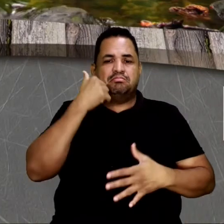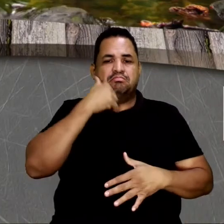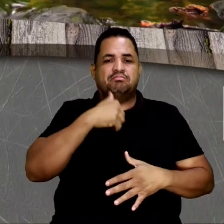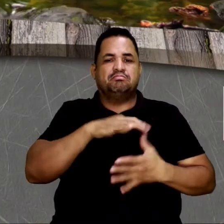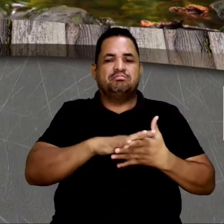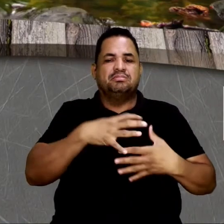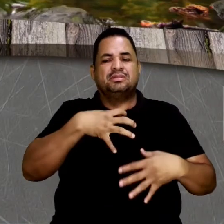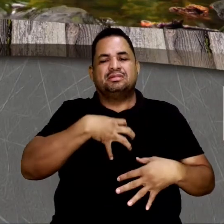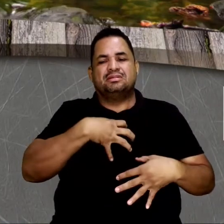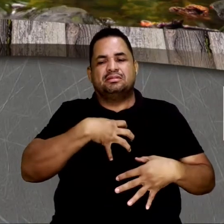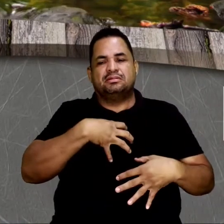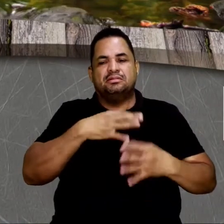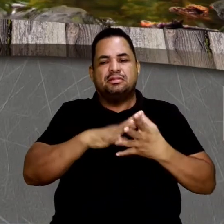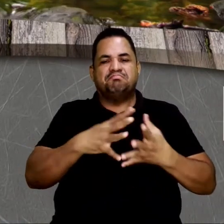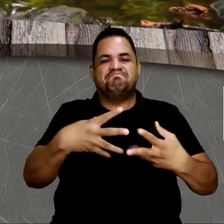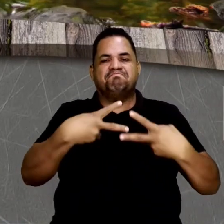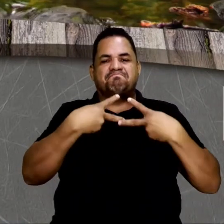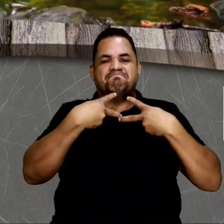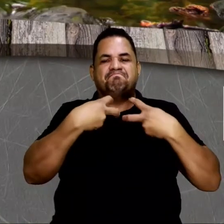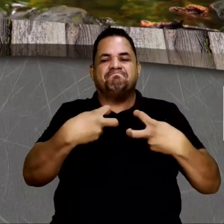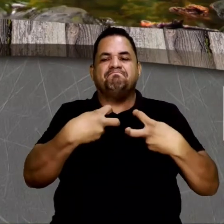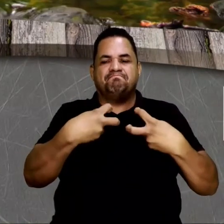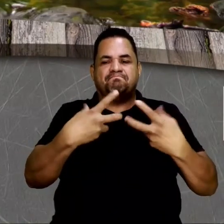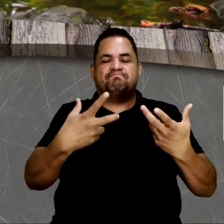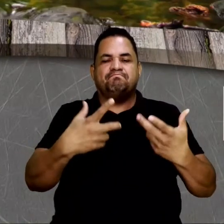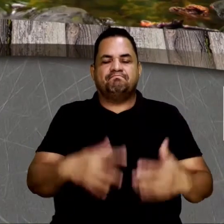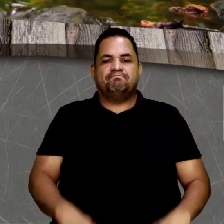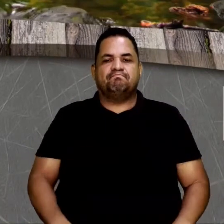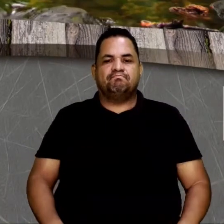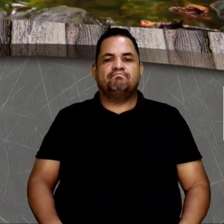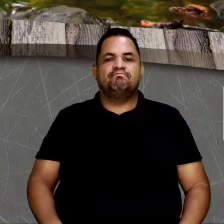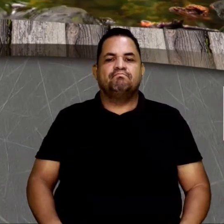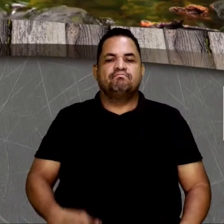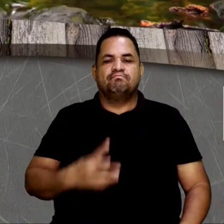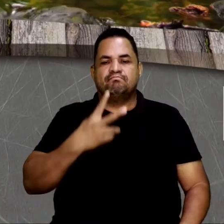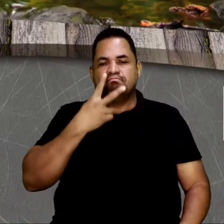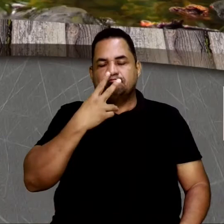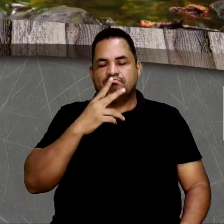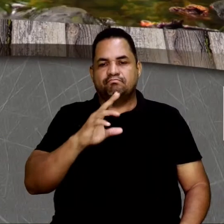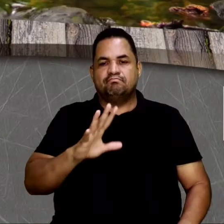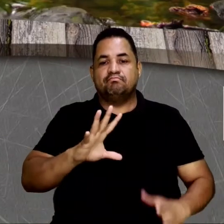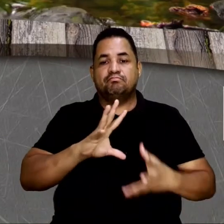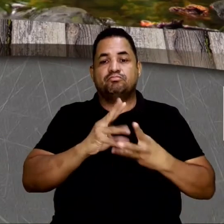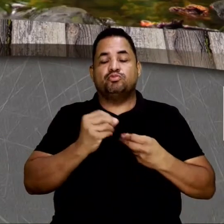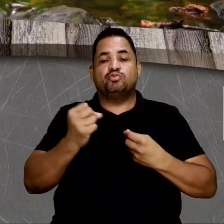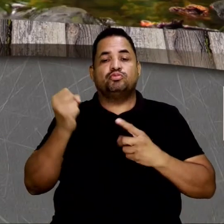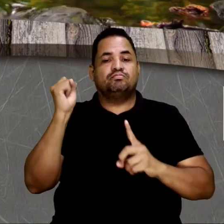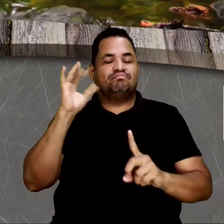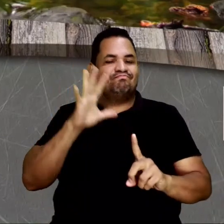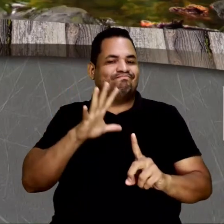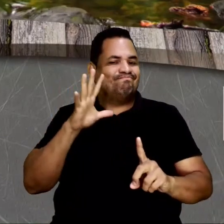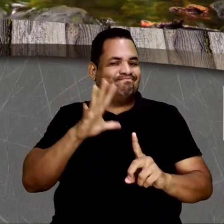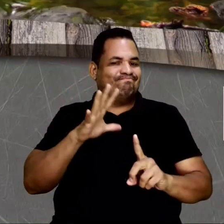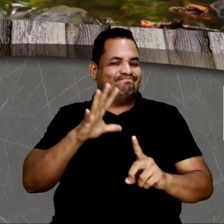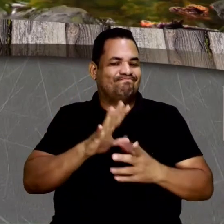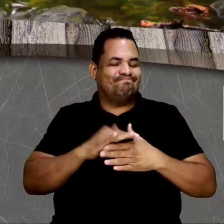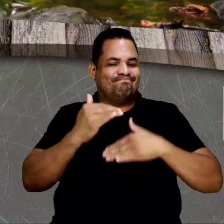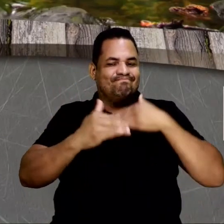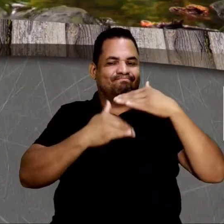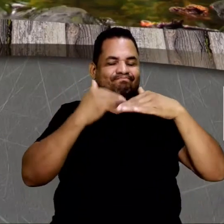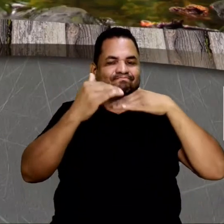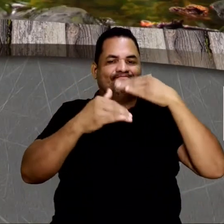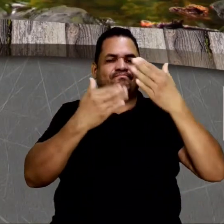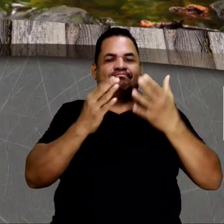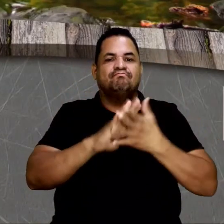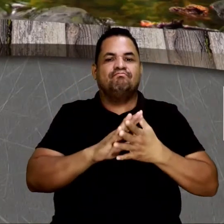vai estar percebendo esse ambiente. E parece que não, mas tudo isso influencia no desenvolvimento,